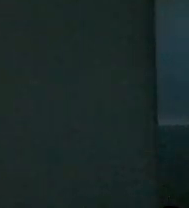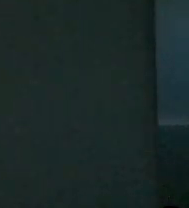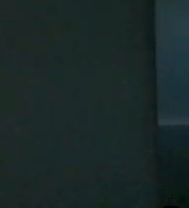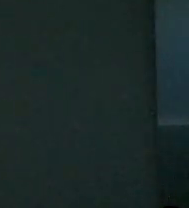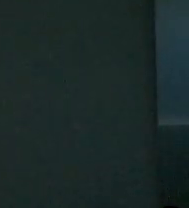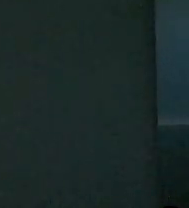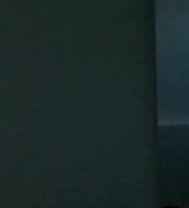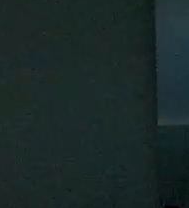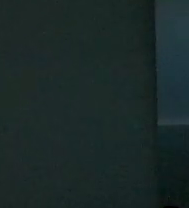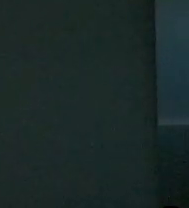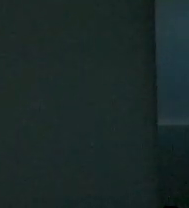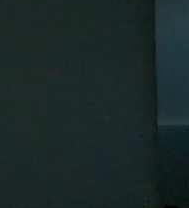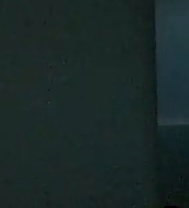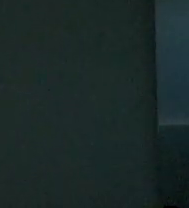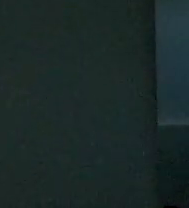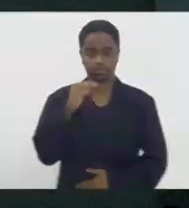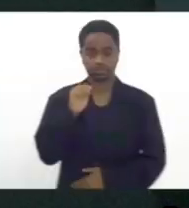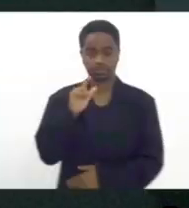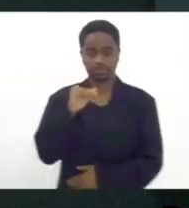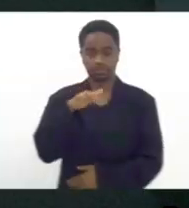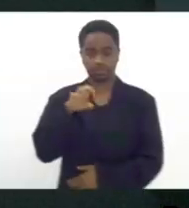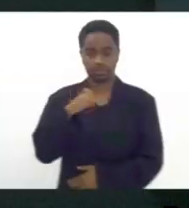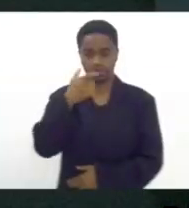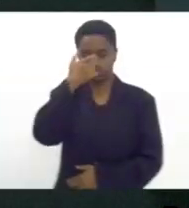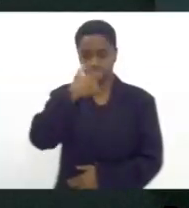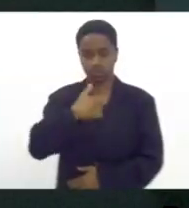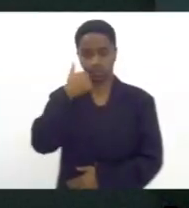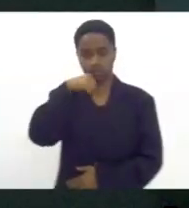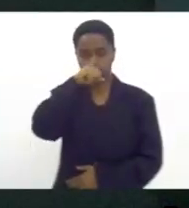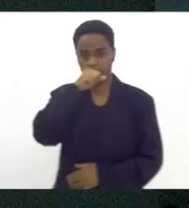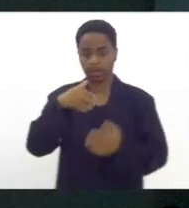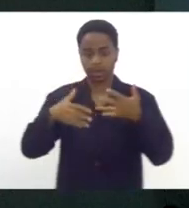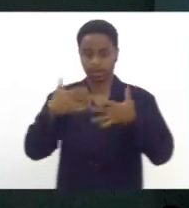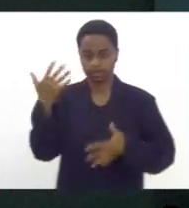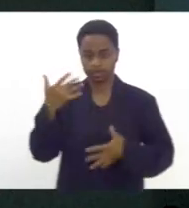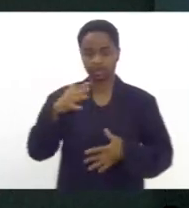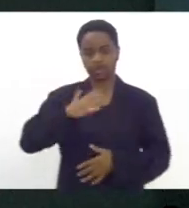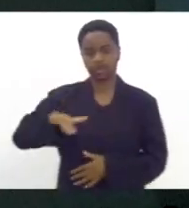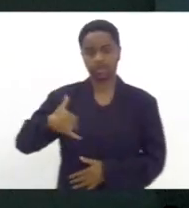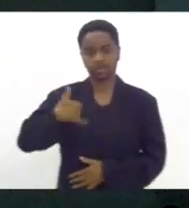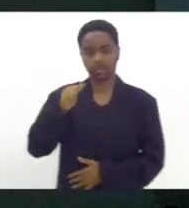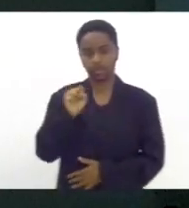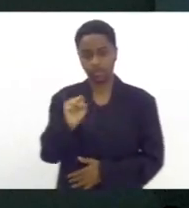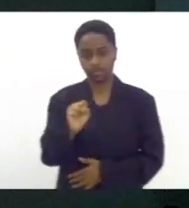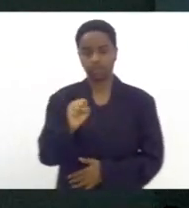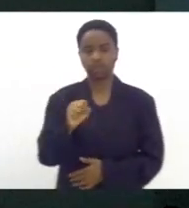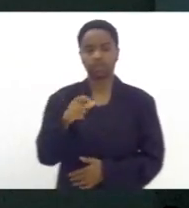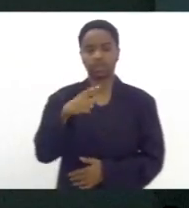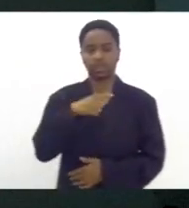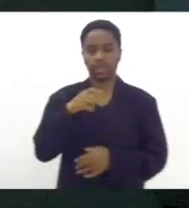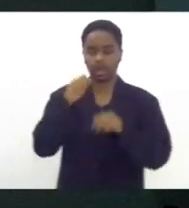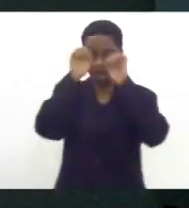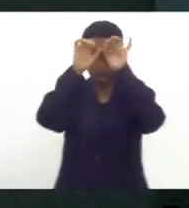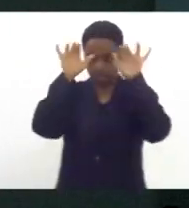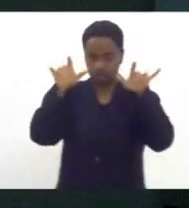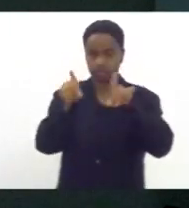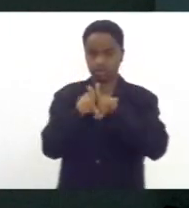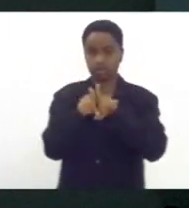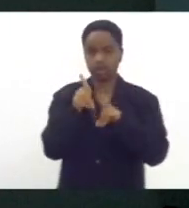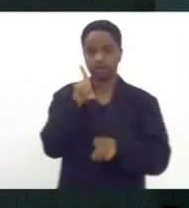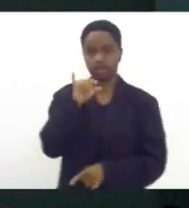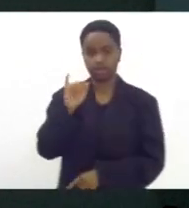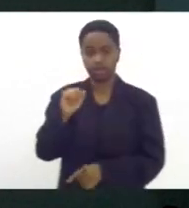meu nome é Aline sou mã atípica de uma criança de 8 anos com diagnóstico de autismo deficiência intelectual tvh